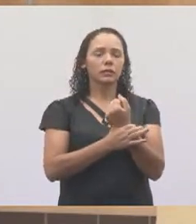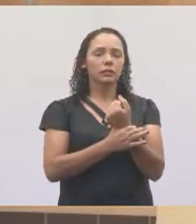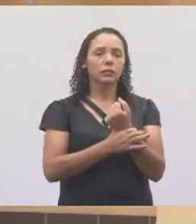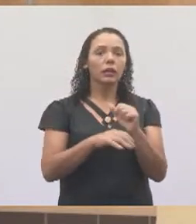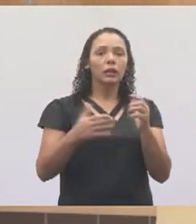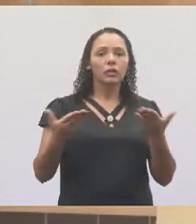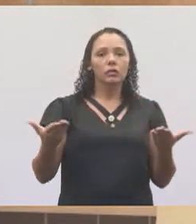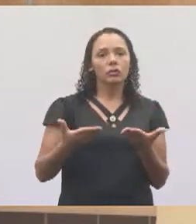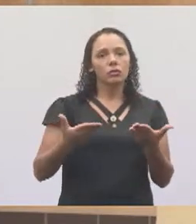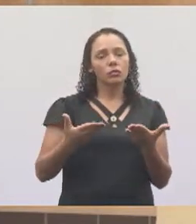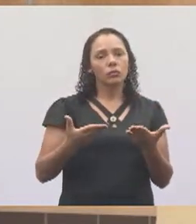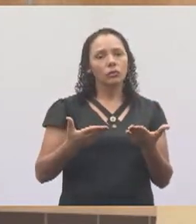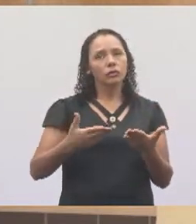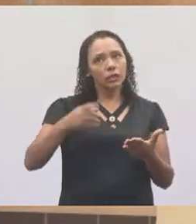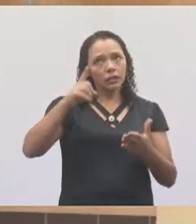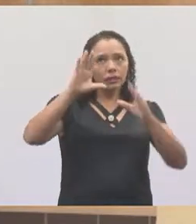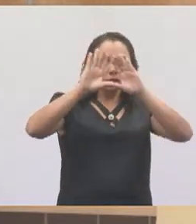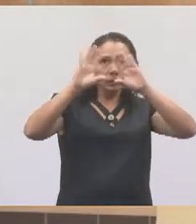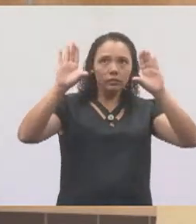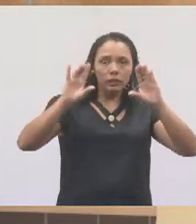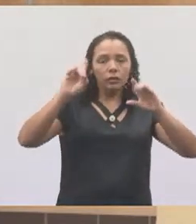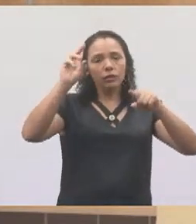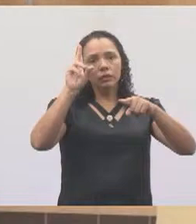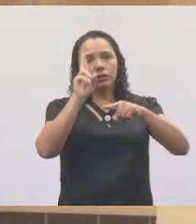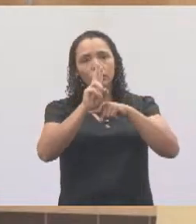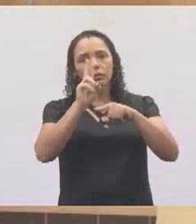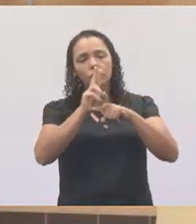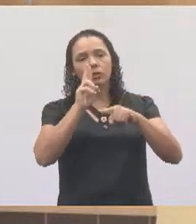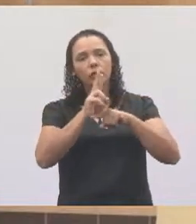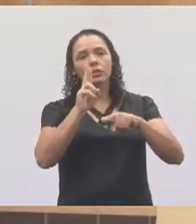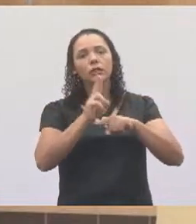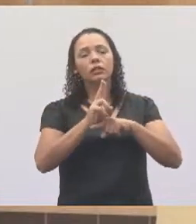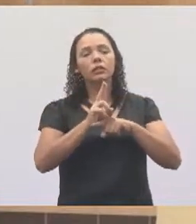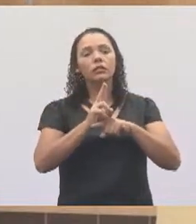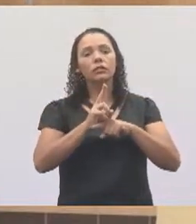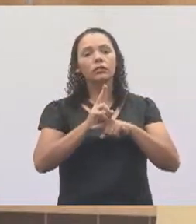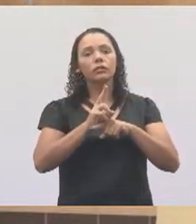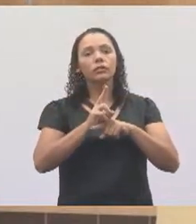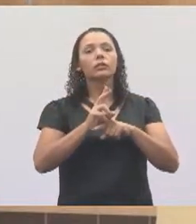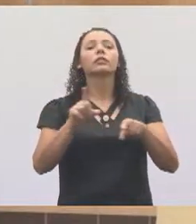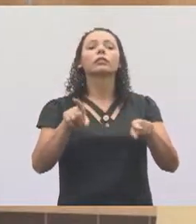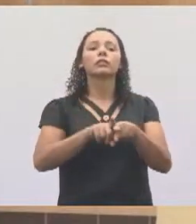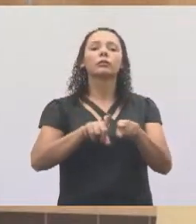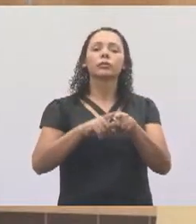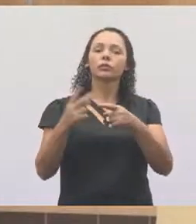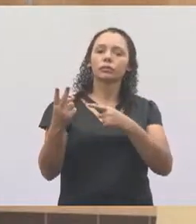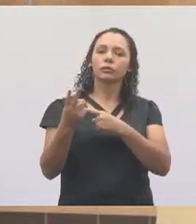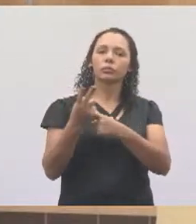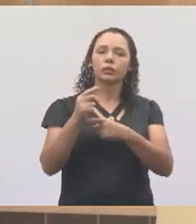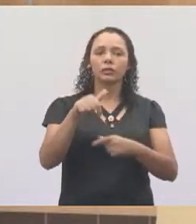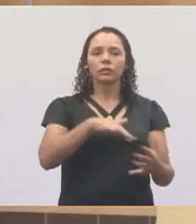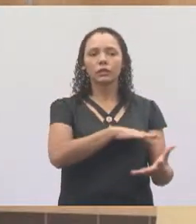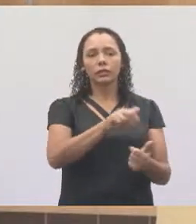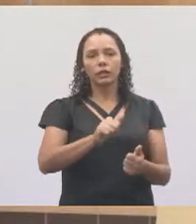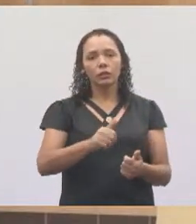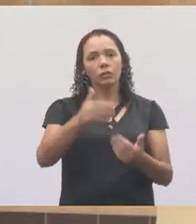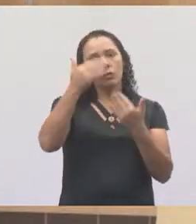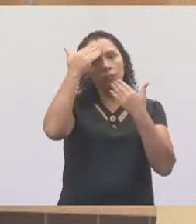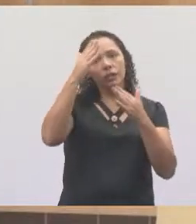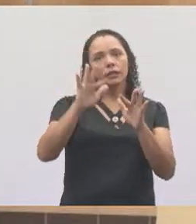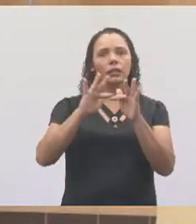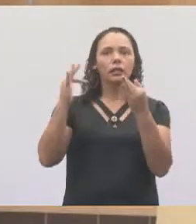está hoje lá com o nosso divino, que a proteção divina venha com mais segurança a todos nós aqui na terra. Muito obrigado, a família fica